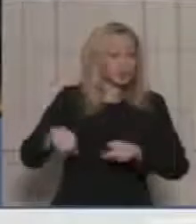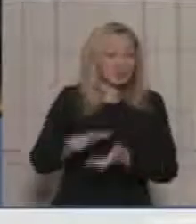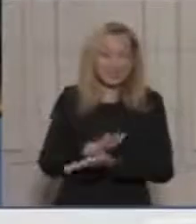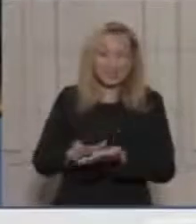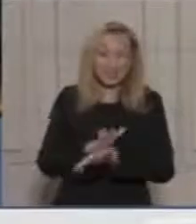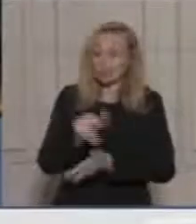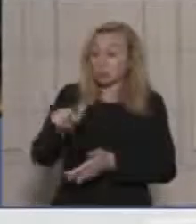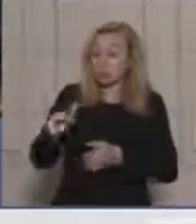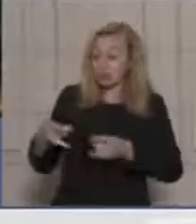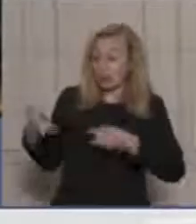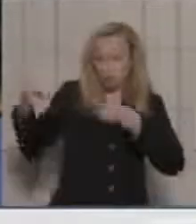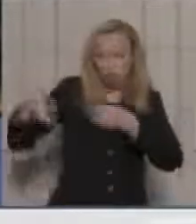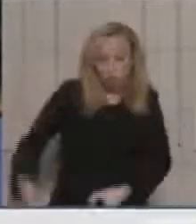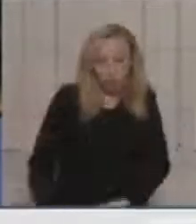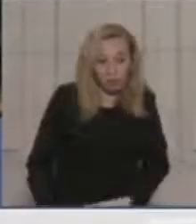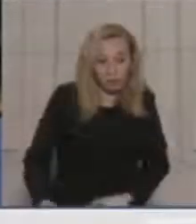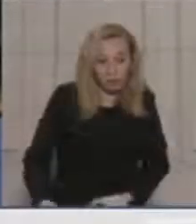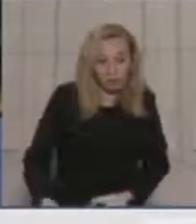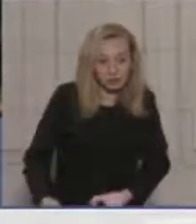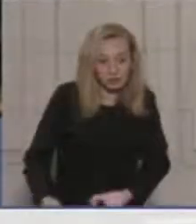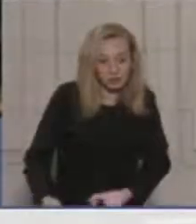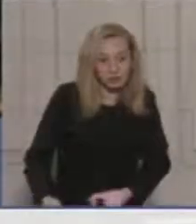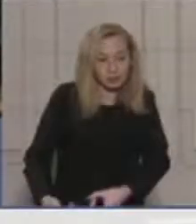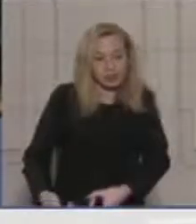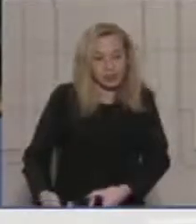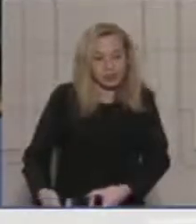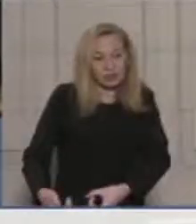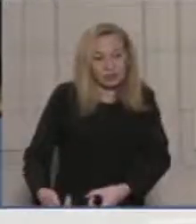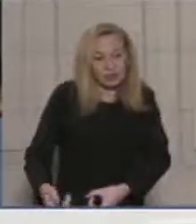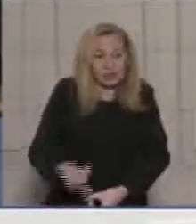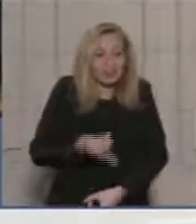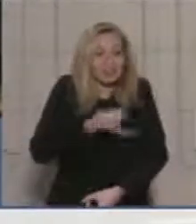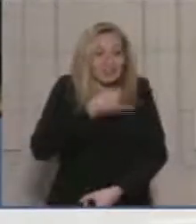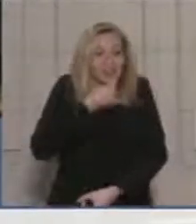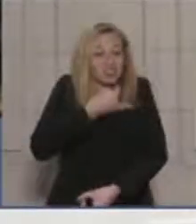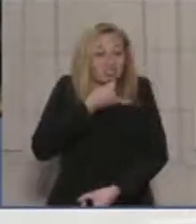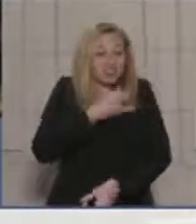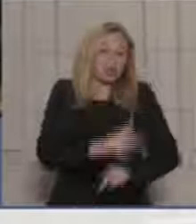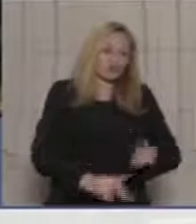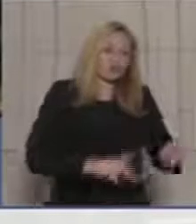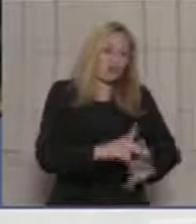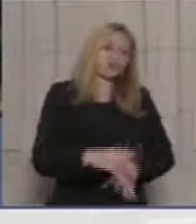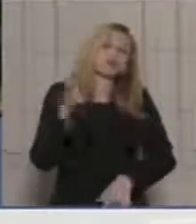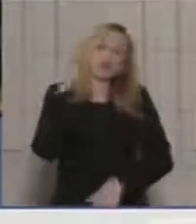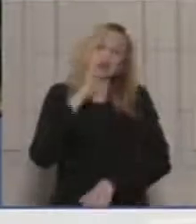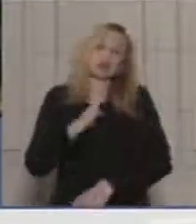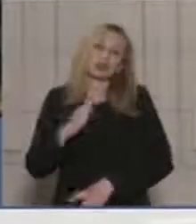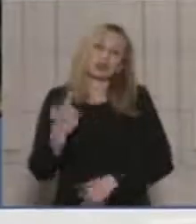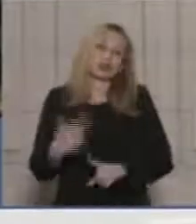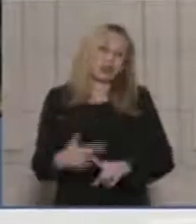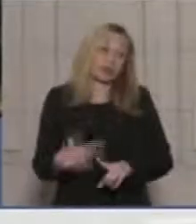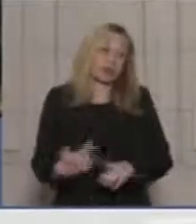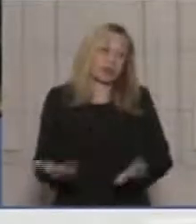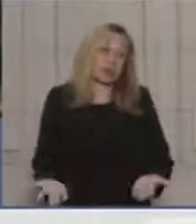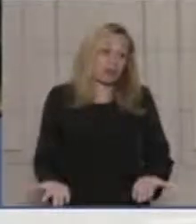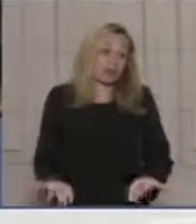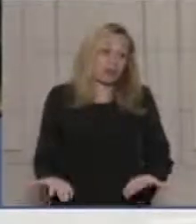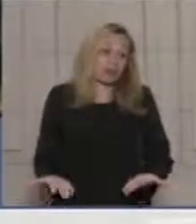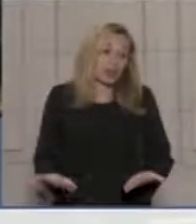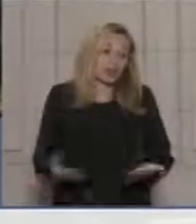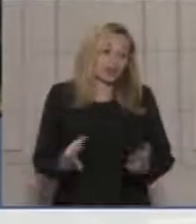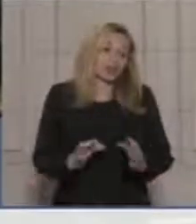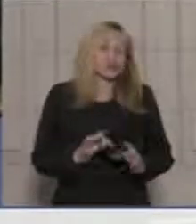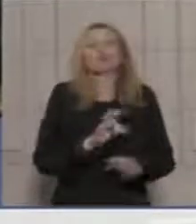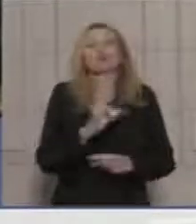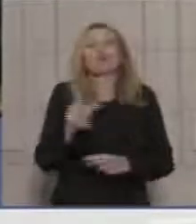a sepultura para a desgraça da população brasileira. Porque, em tese, todos